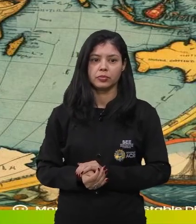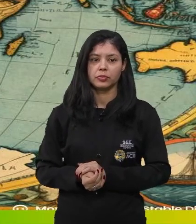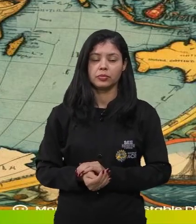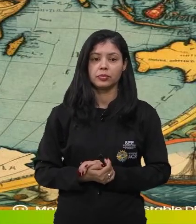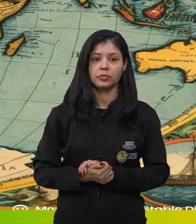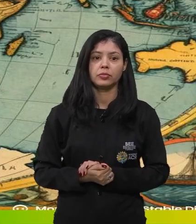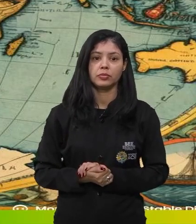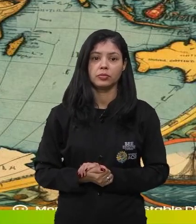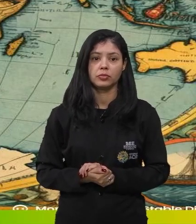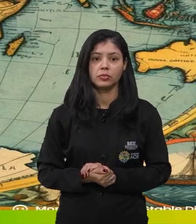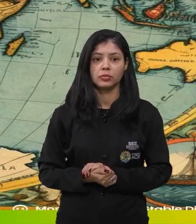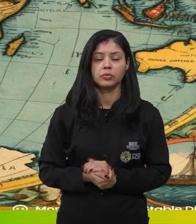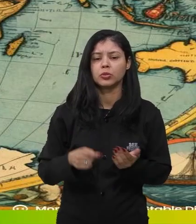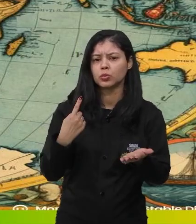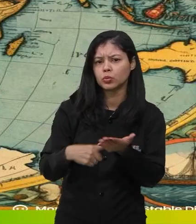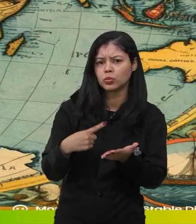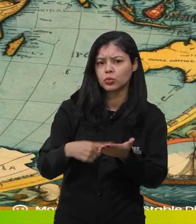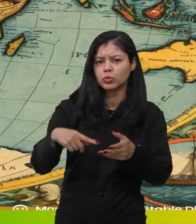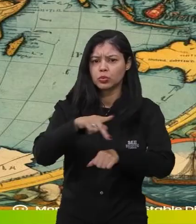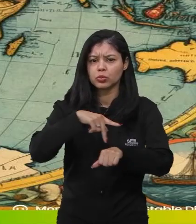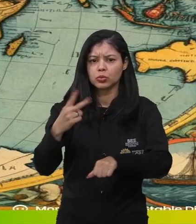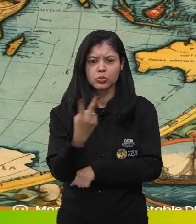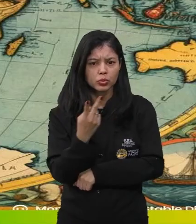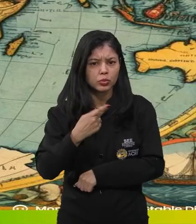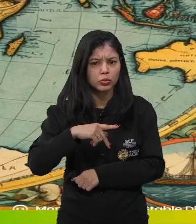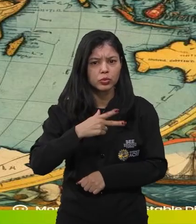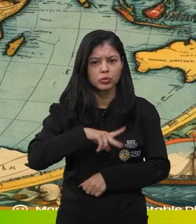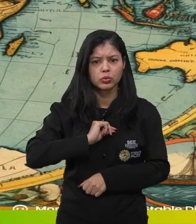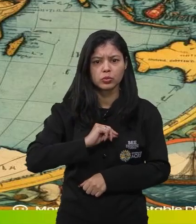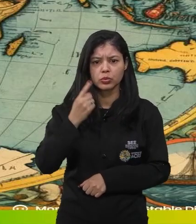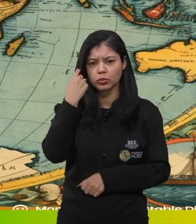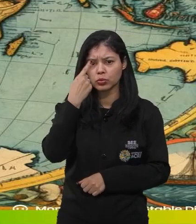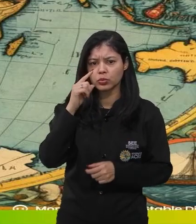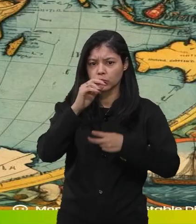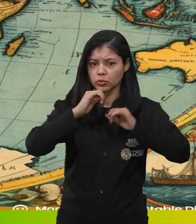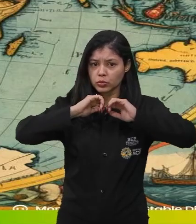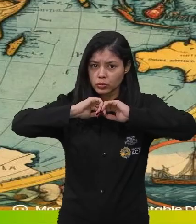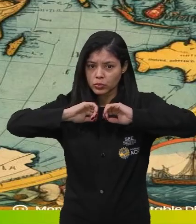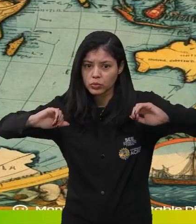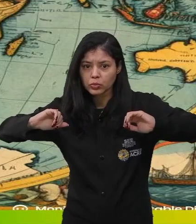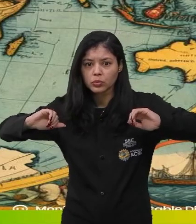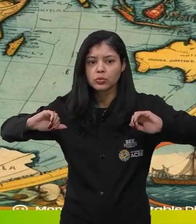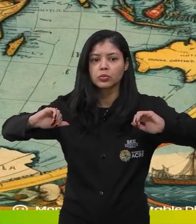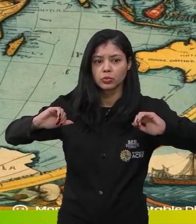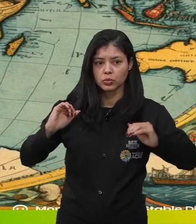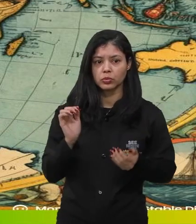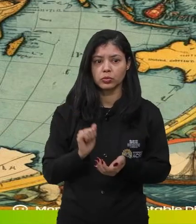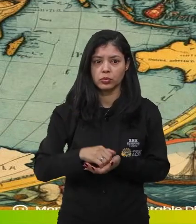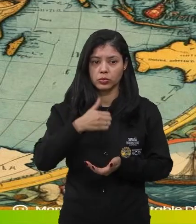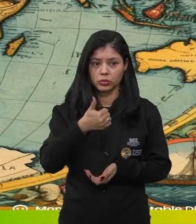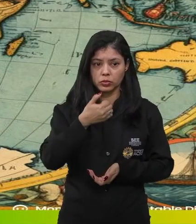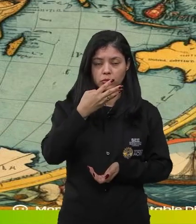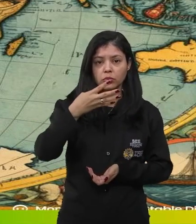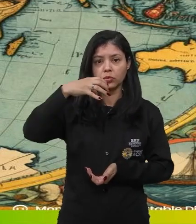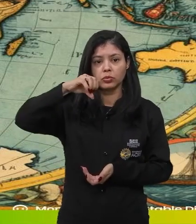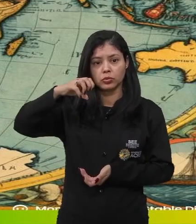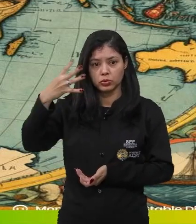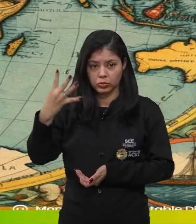O Tratado de Tordesilhas, eles estão dividindo o mundo. Em